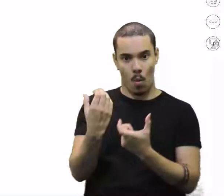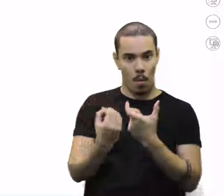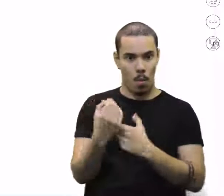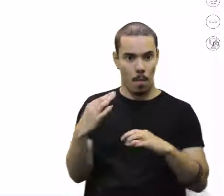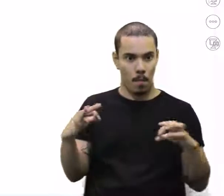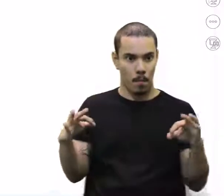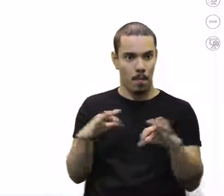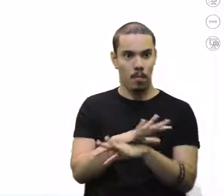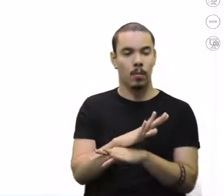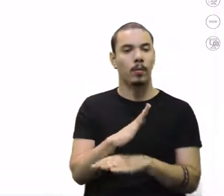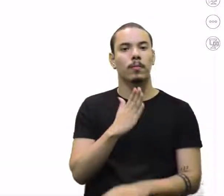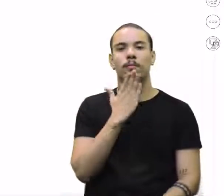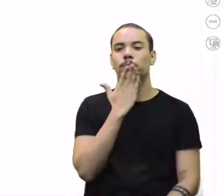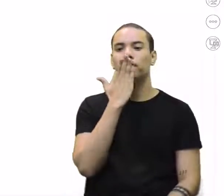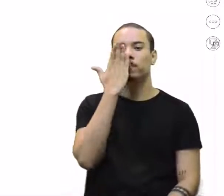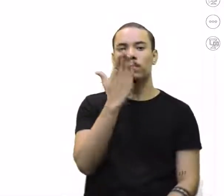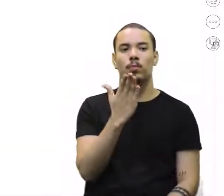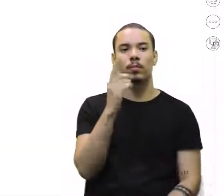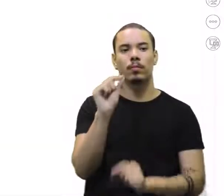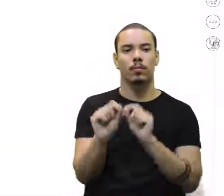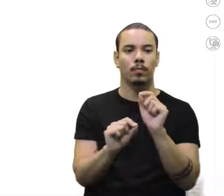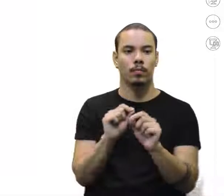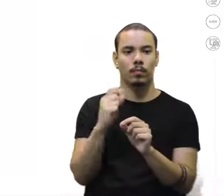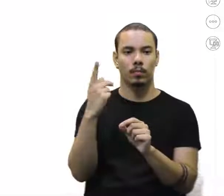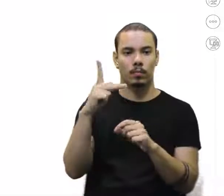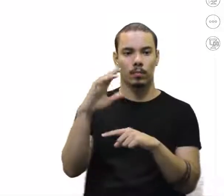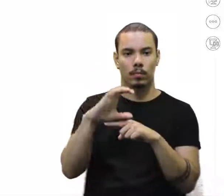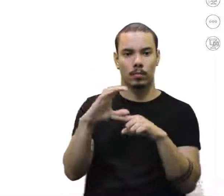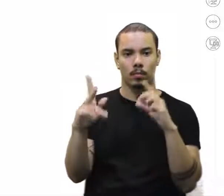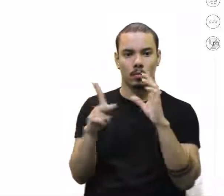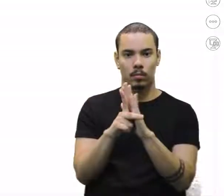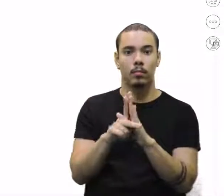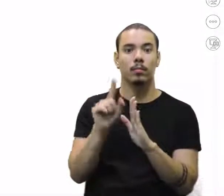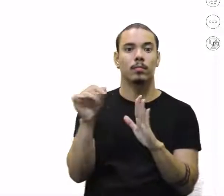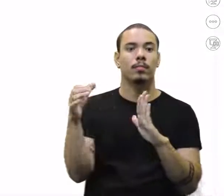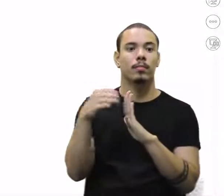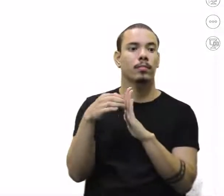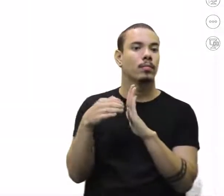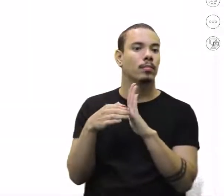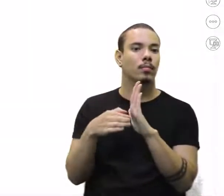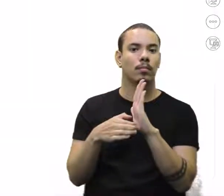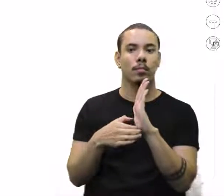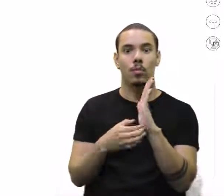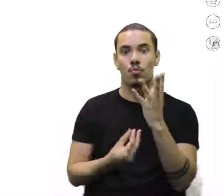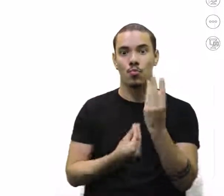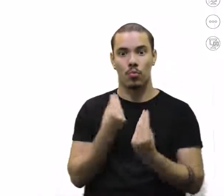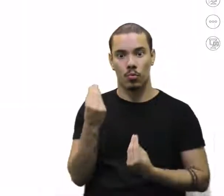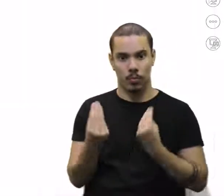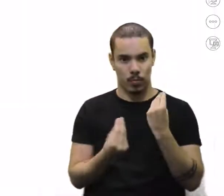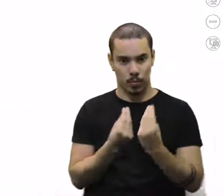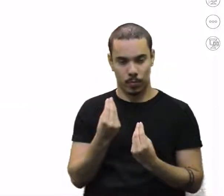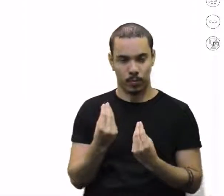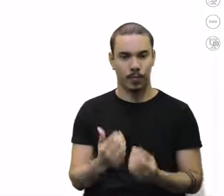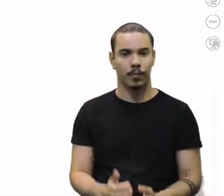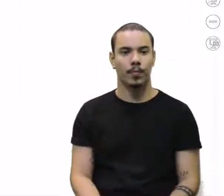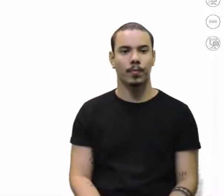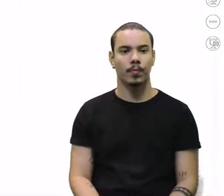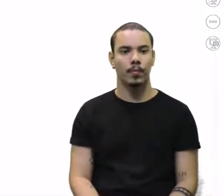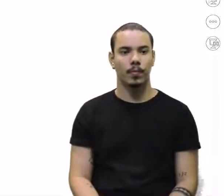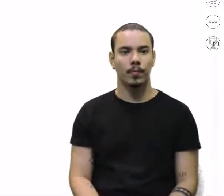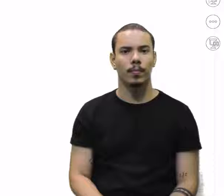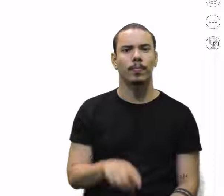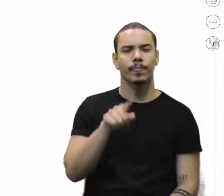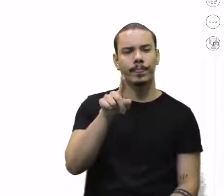pede: sua cadeia carbônica é classificada como? Aí 2 pontos. E aí